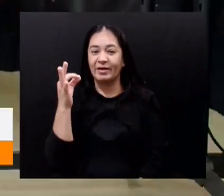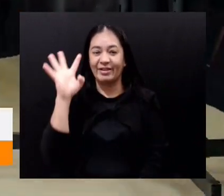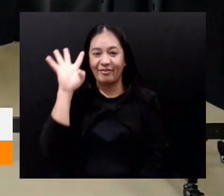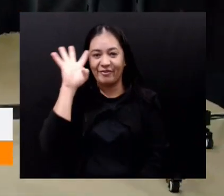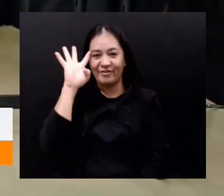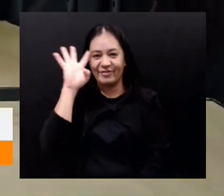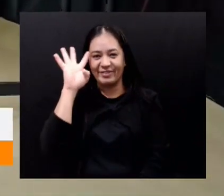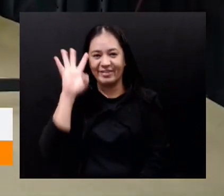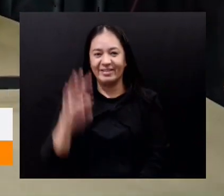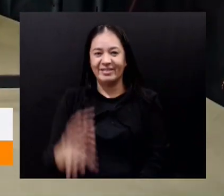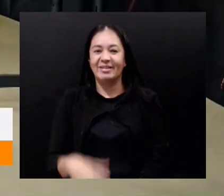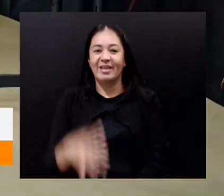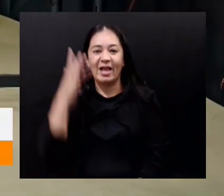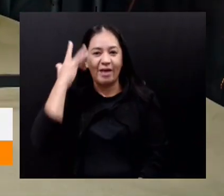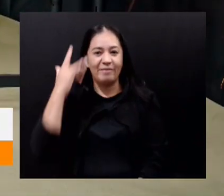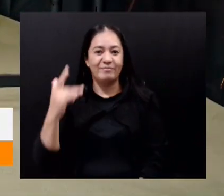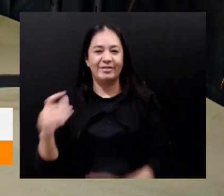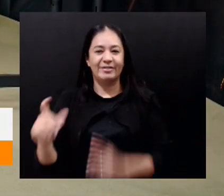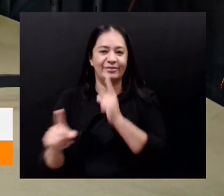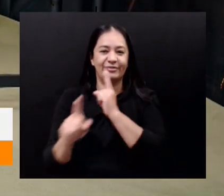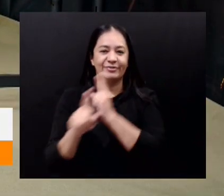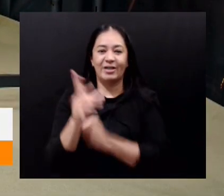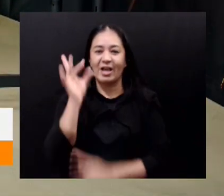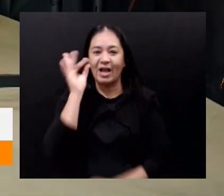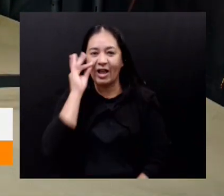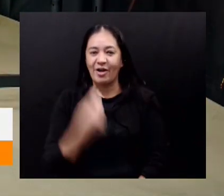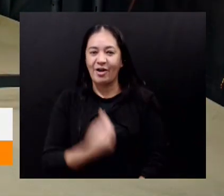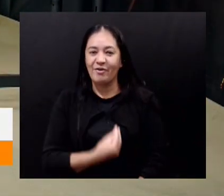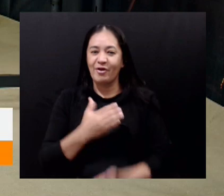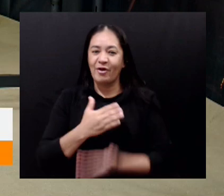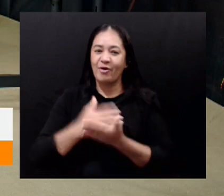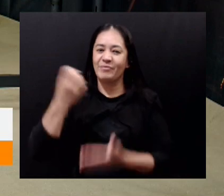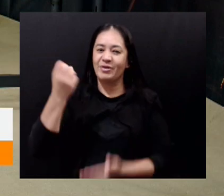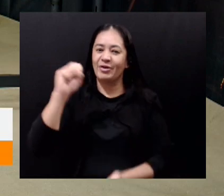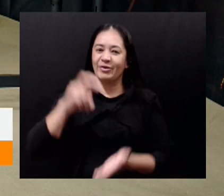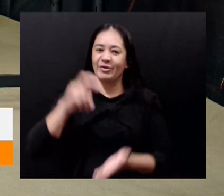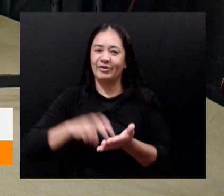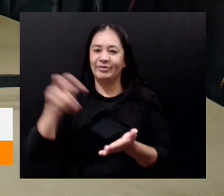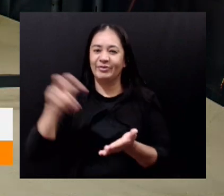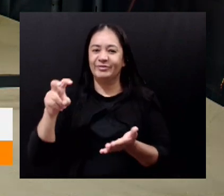gente se fala ao vivo, a partir das 8 da manhã, com mais uma edição